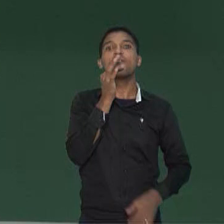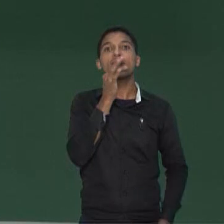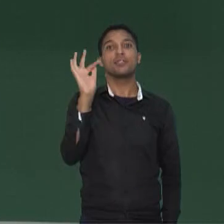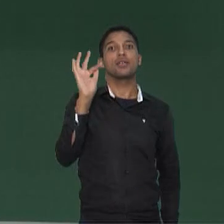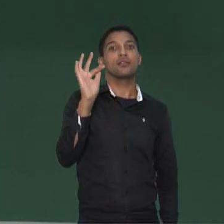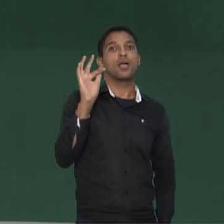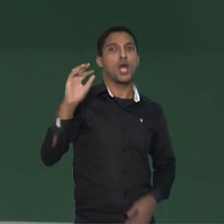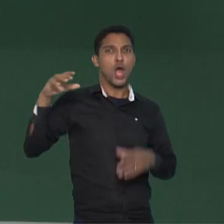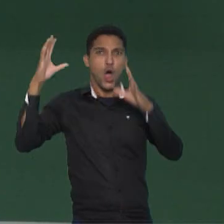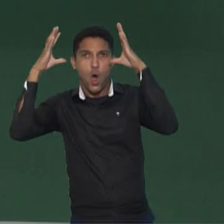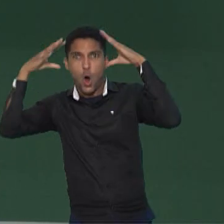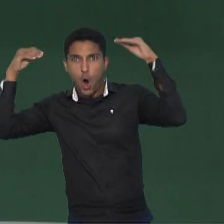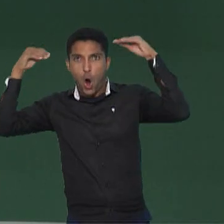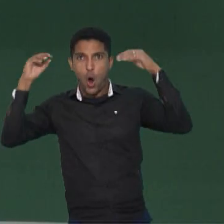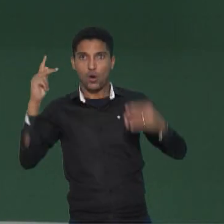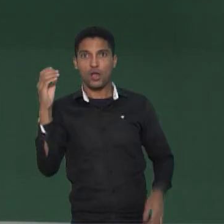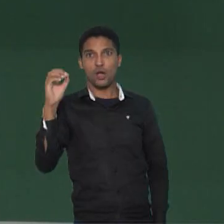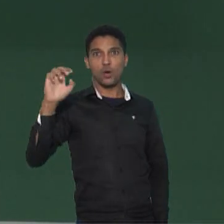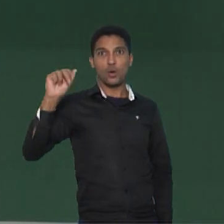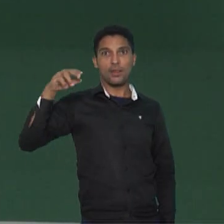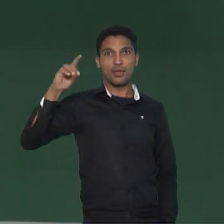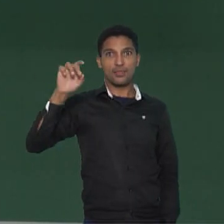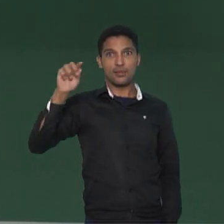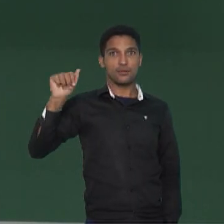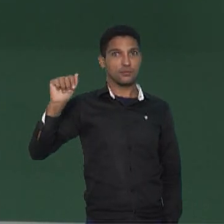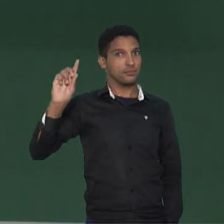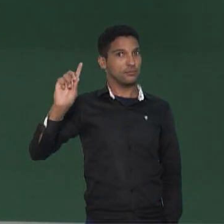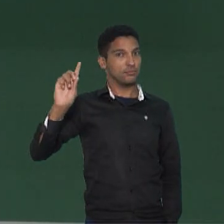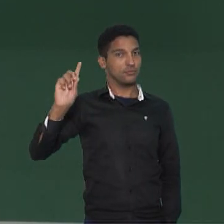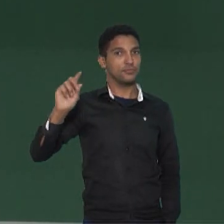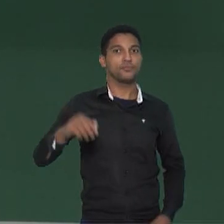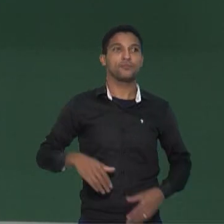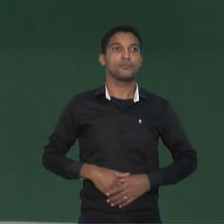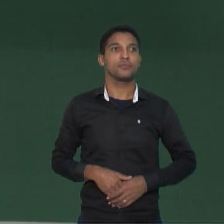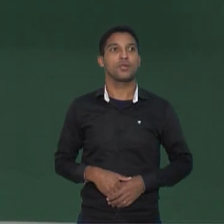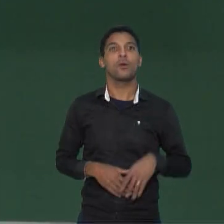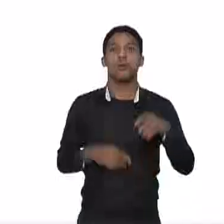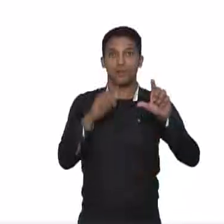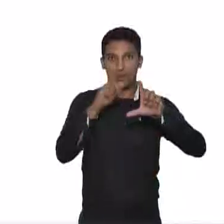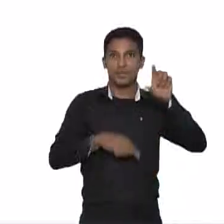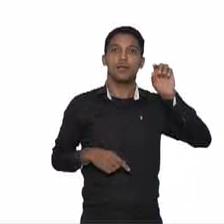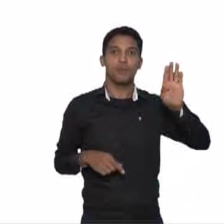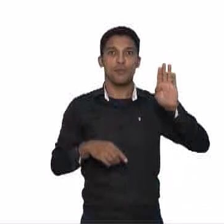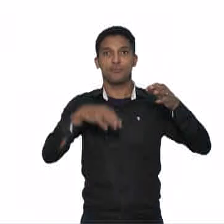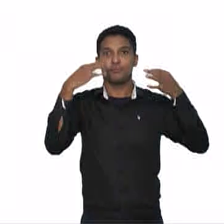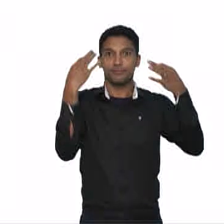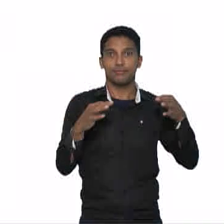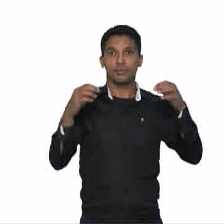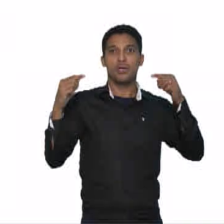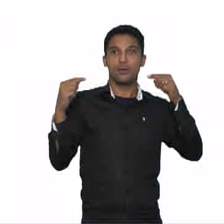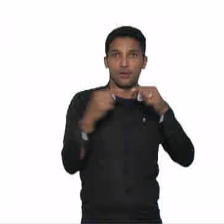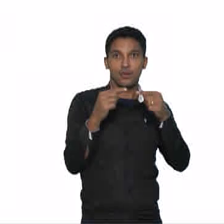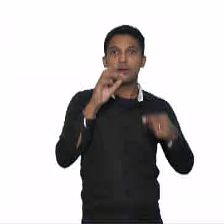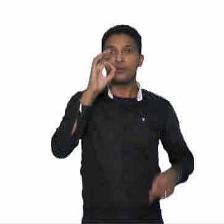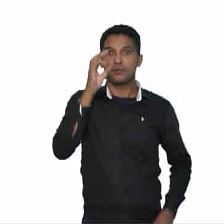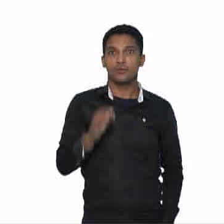de Napoleão, que focava estátuas equestres e bustos, isso é correto. Então, a letra B é correta, tá, pessoal?